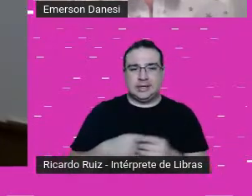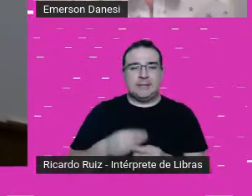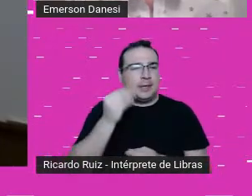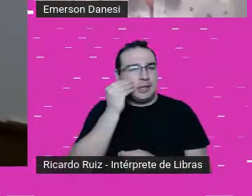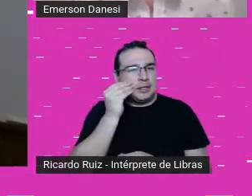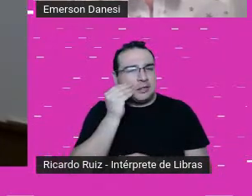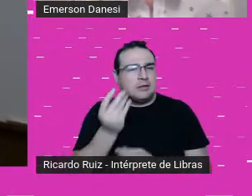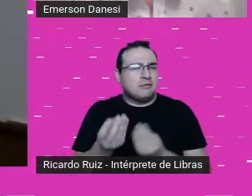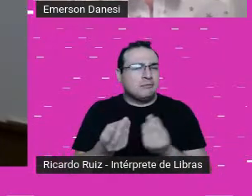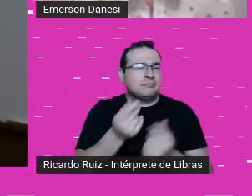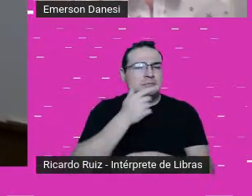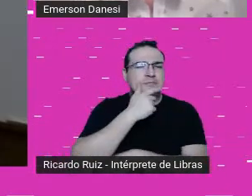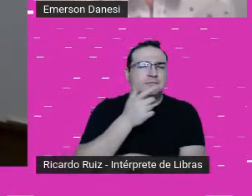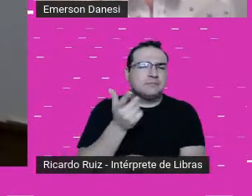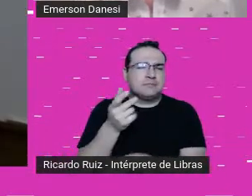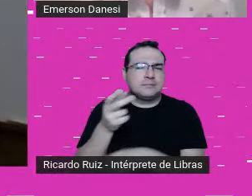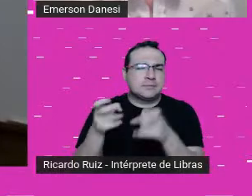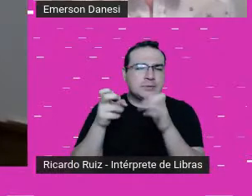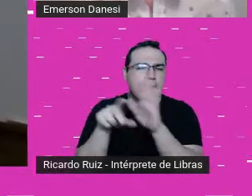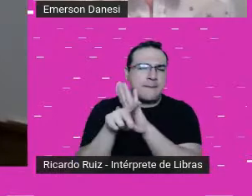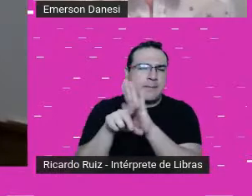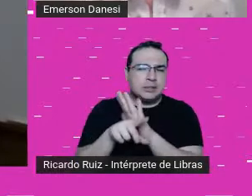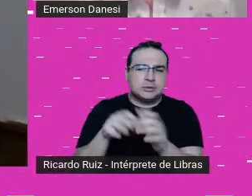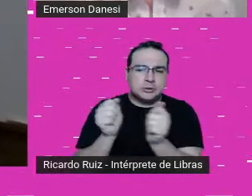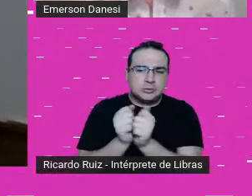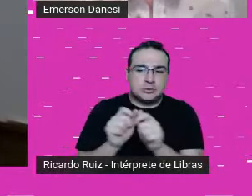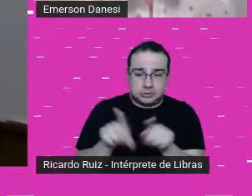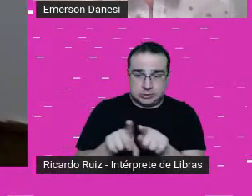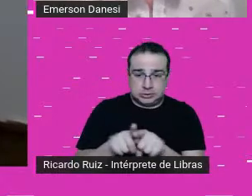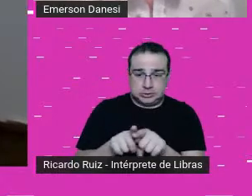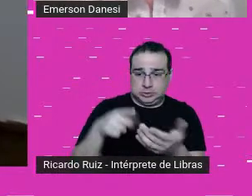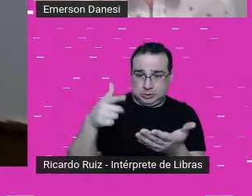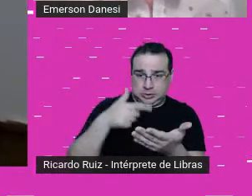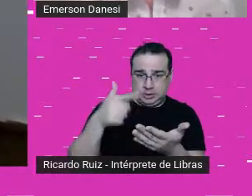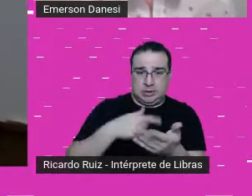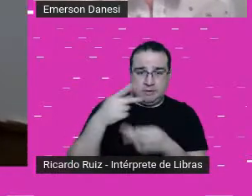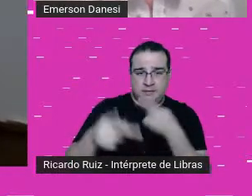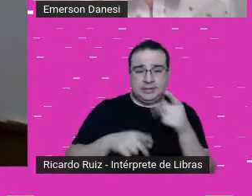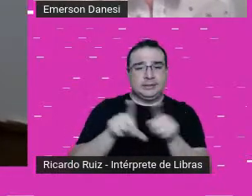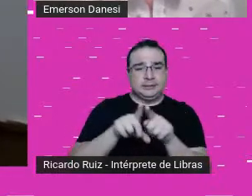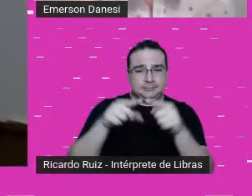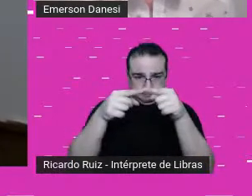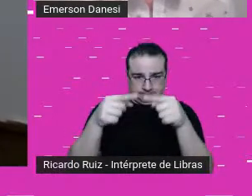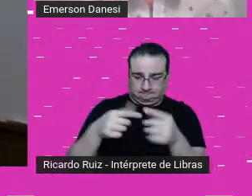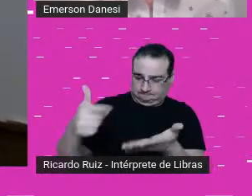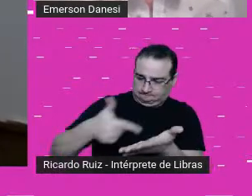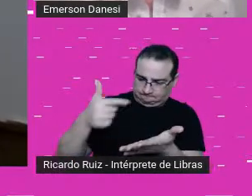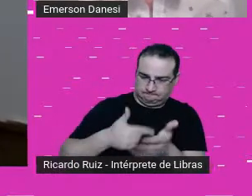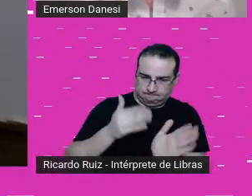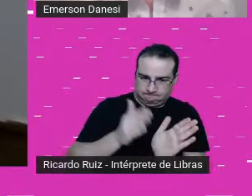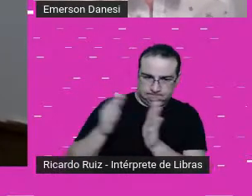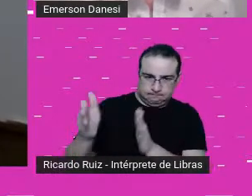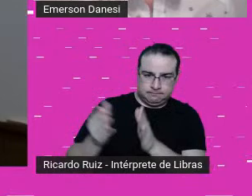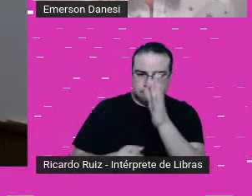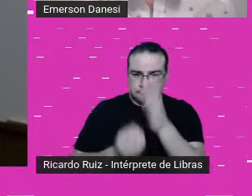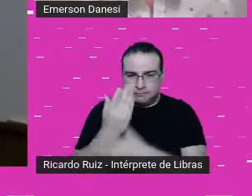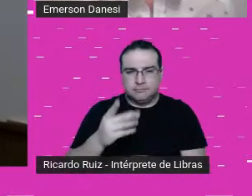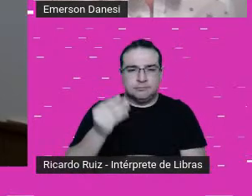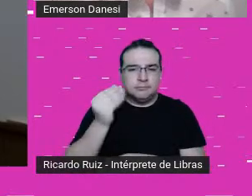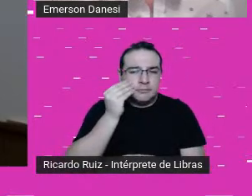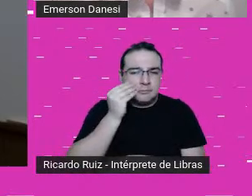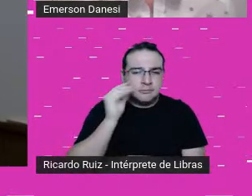de experimentação junto com a pesquisa. E tinha aquele livro que ele falava muito, que eu acho que também tem a ver com esse processo de criação e